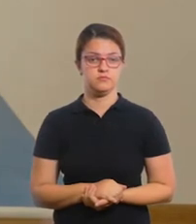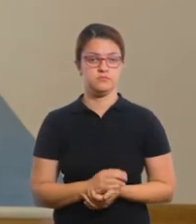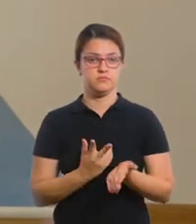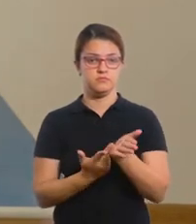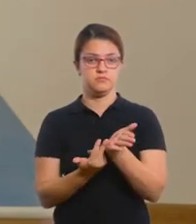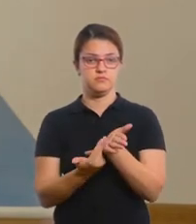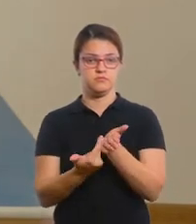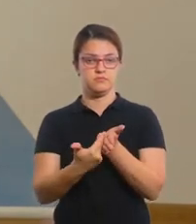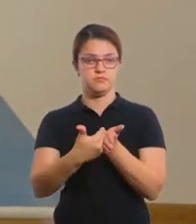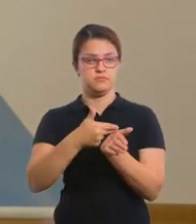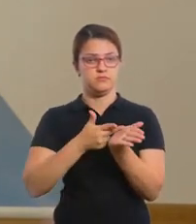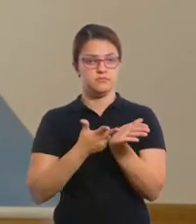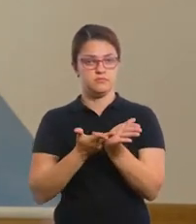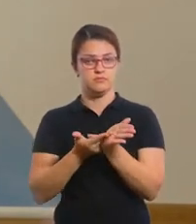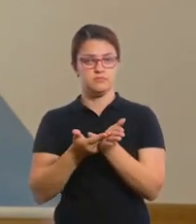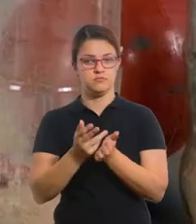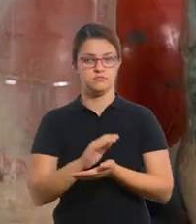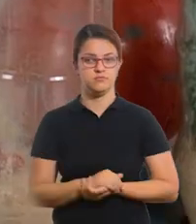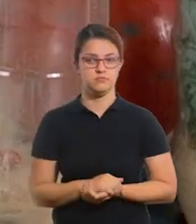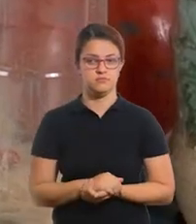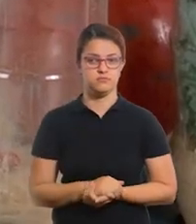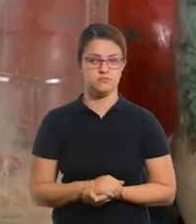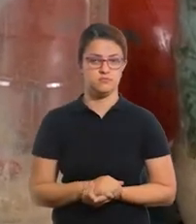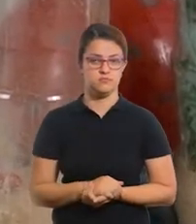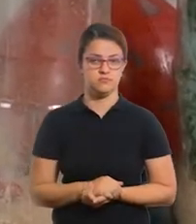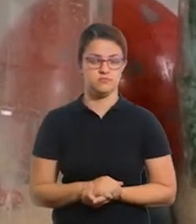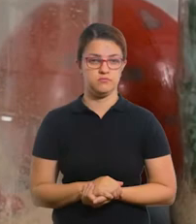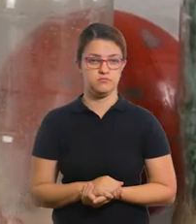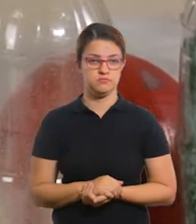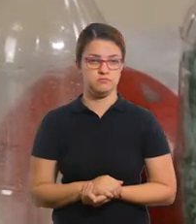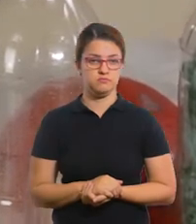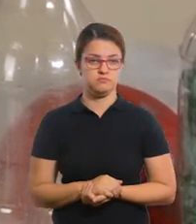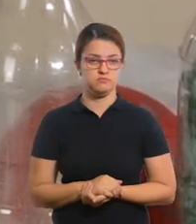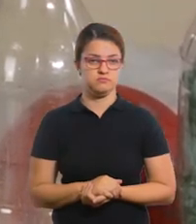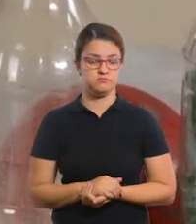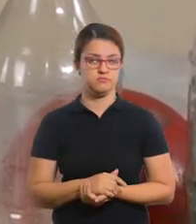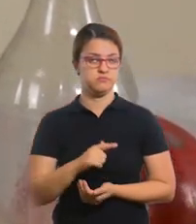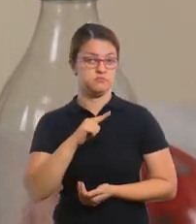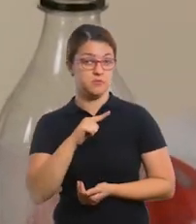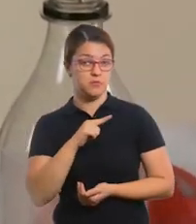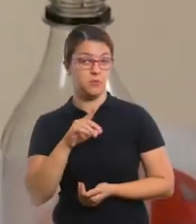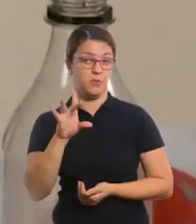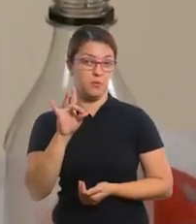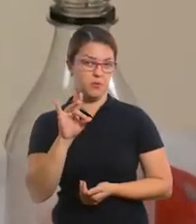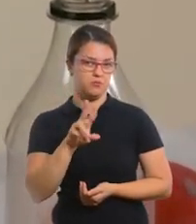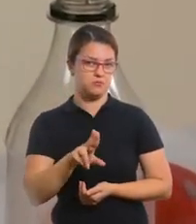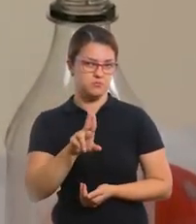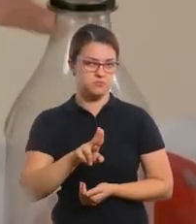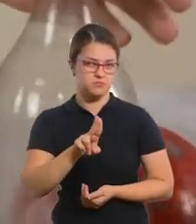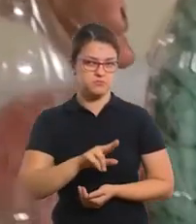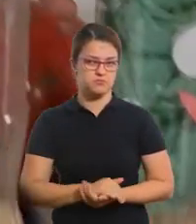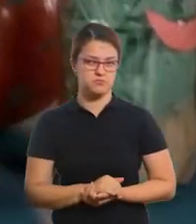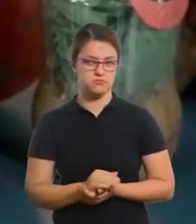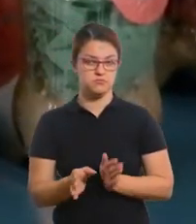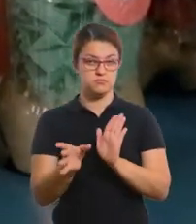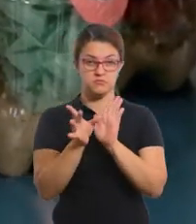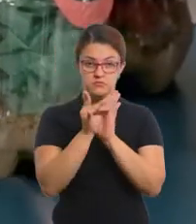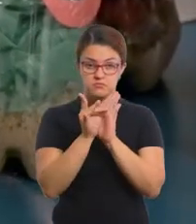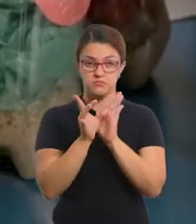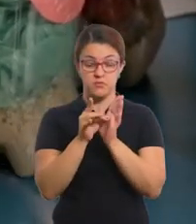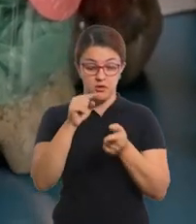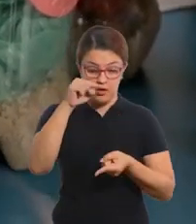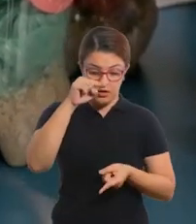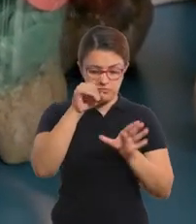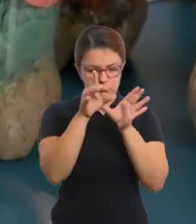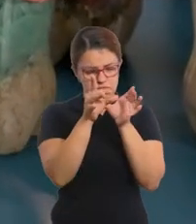Você vai recortar, né? Você vai usar a cola que você tiver em casa, eu usei esta no caso, né? Aí você vai colar